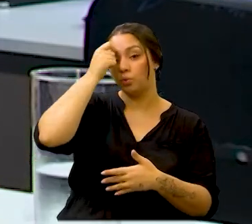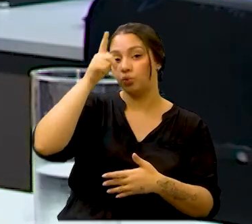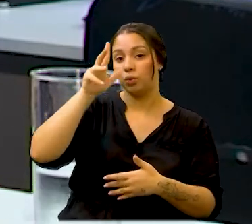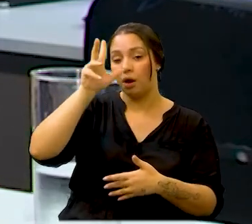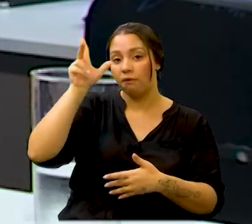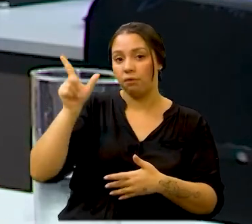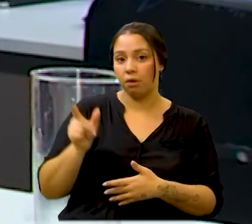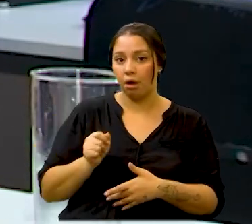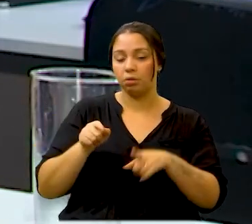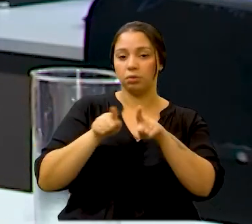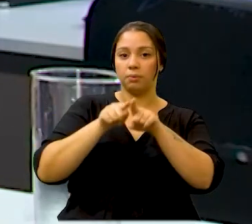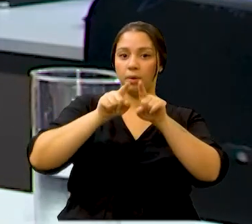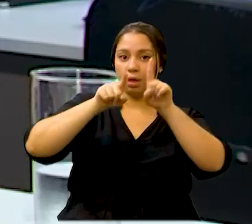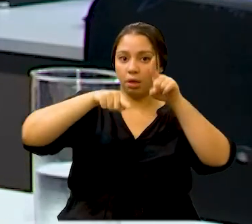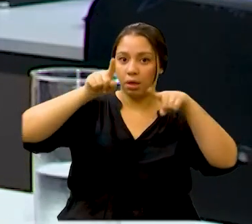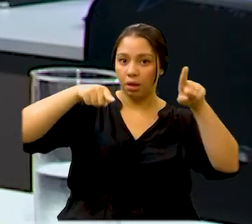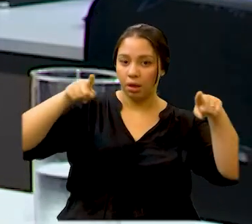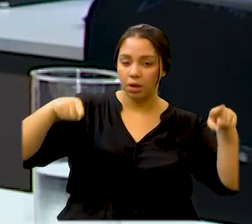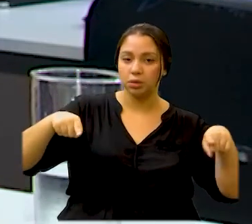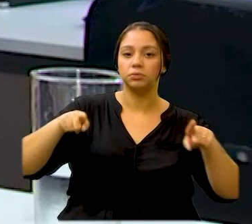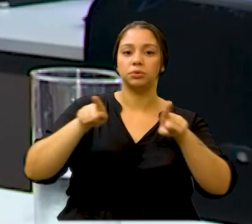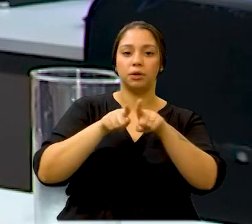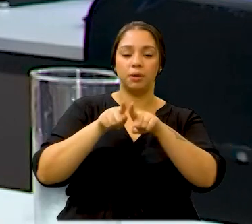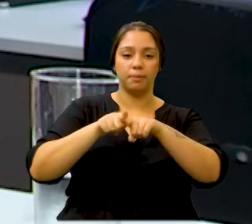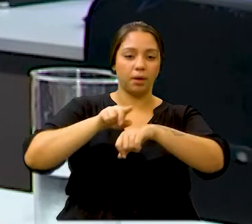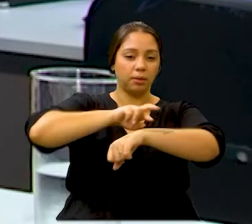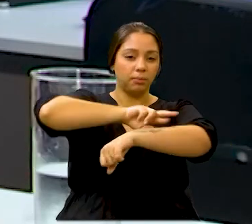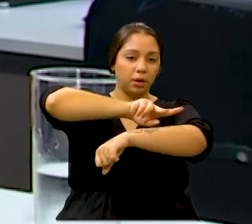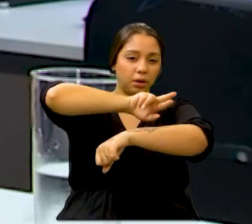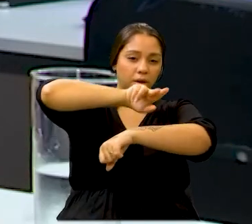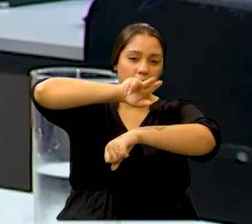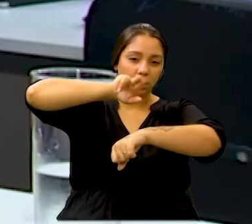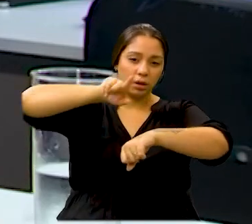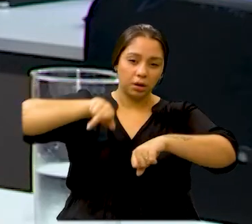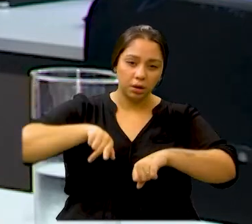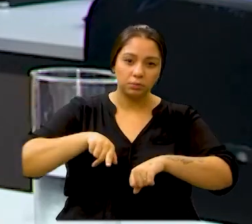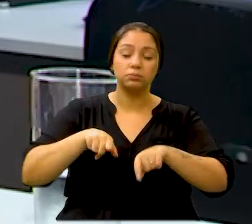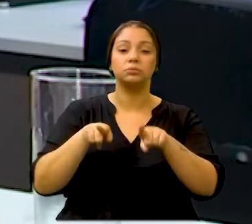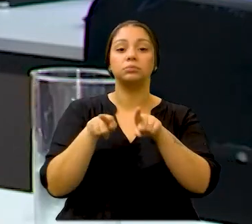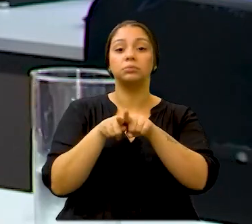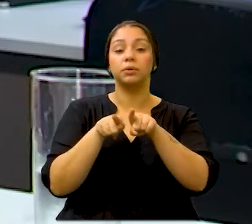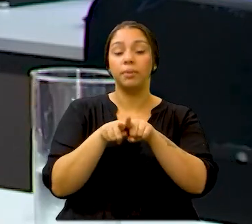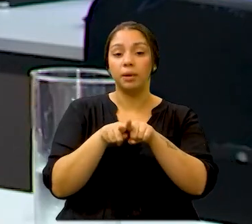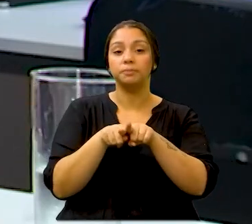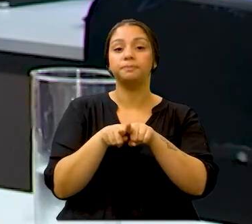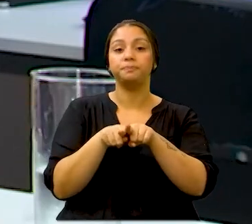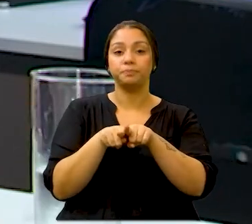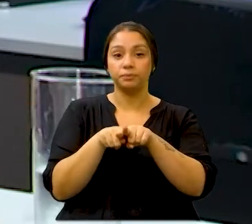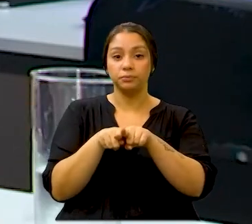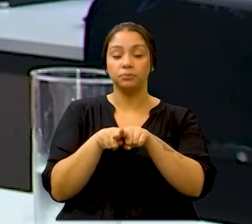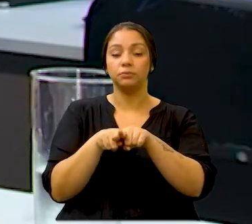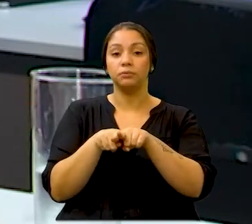afro-brasileira, que promovam a diversidade étnico-racial, que promovam e tirem, né,